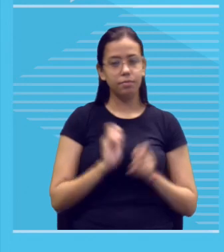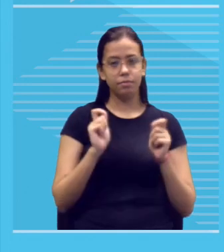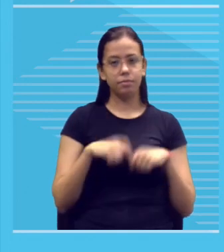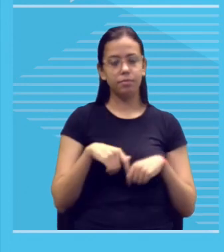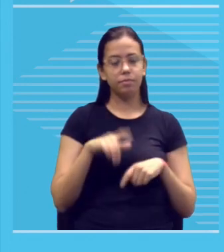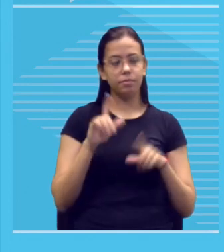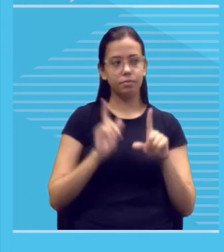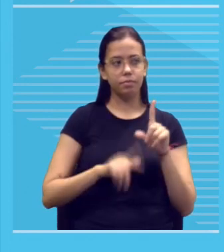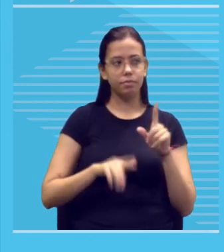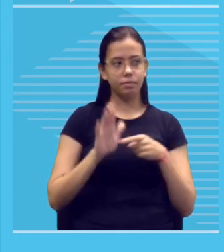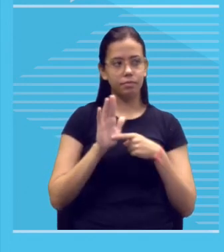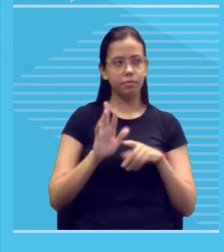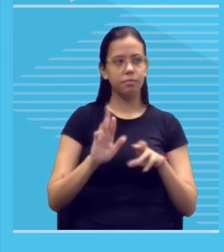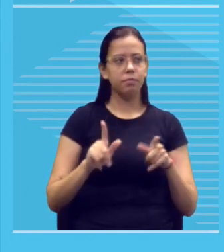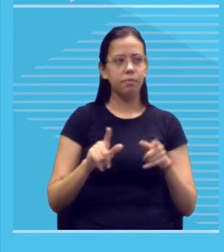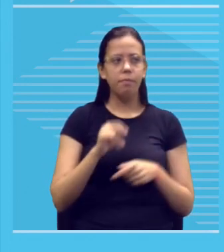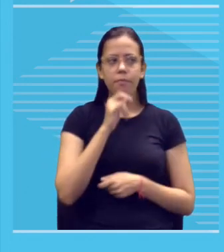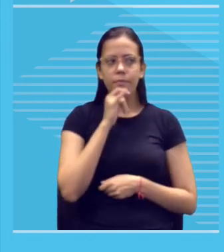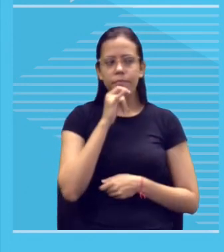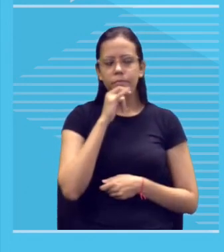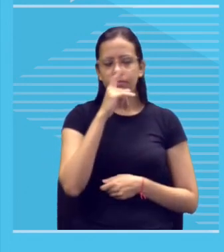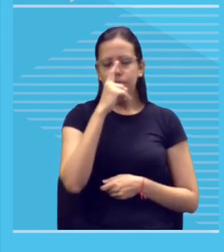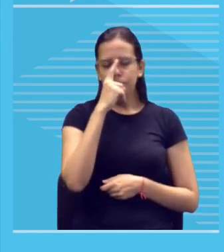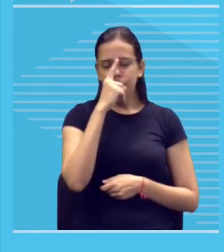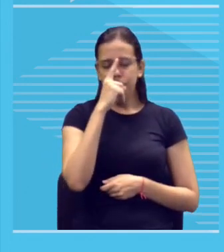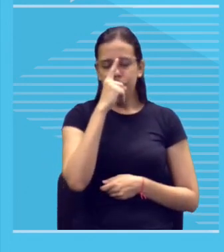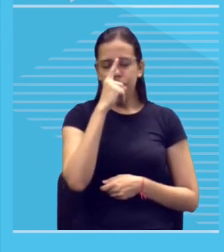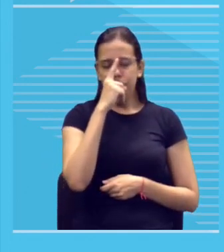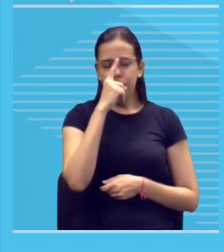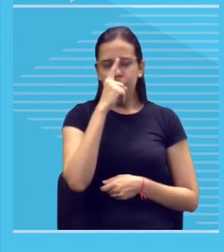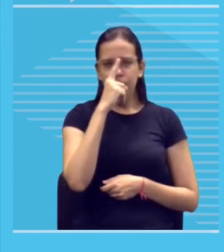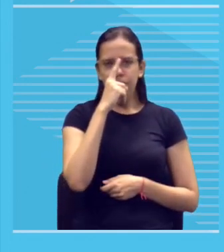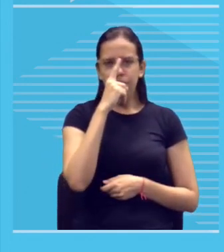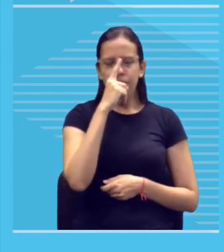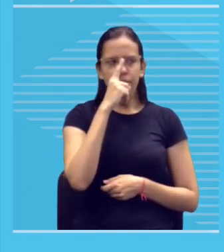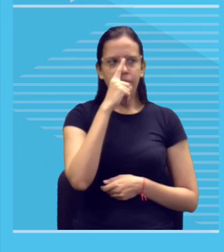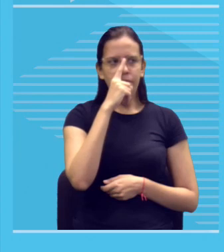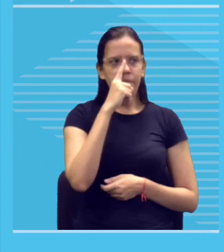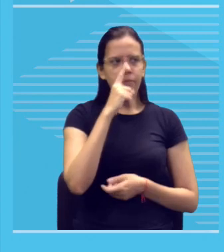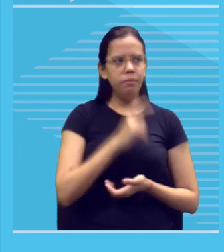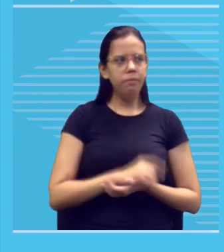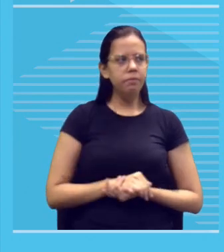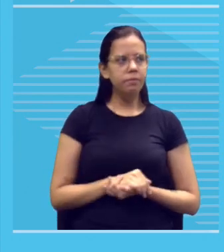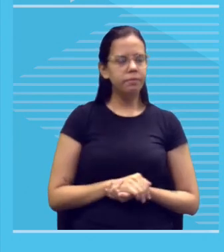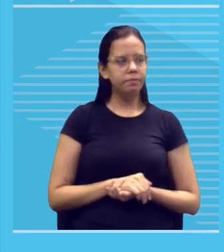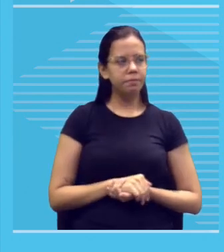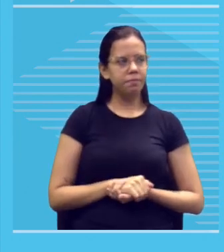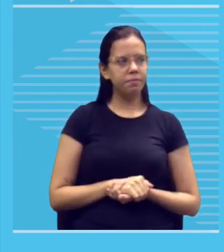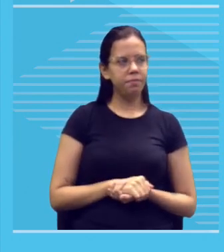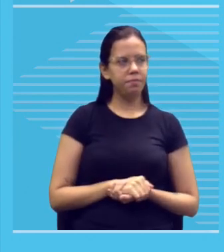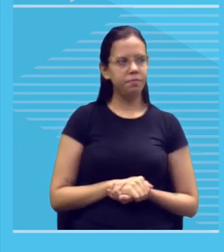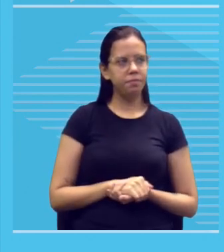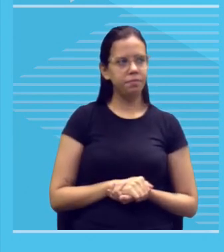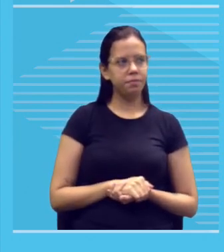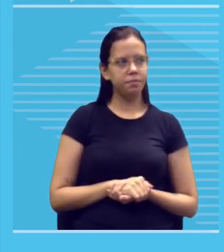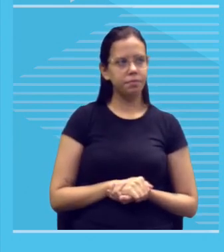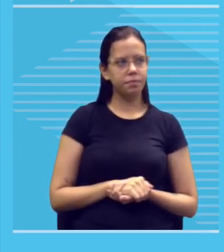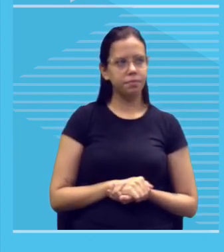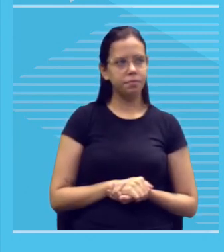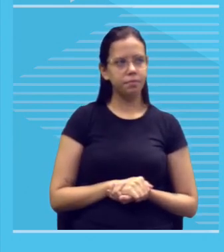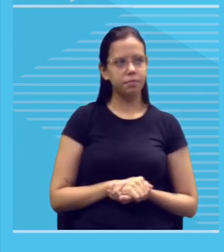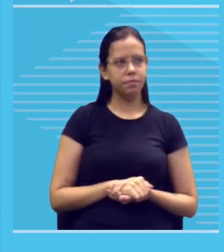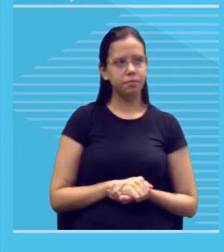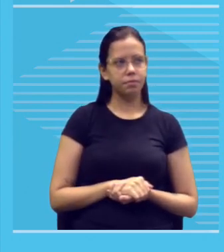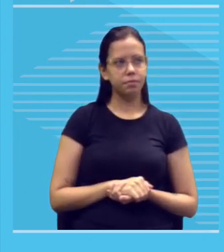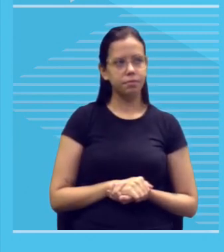diferente vamos chamar a letra A né Eu não sei que número é vou chamar da letra a como eu quero triplo